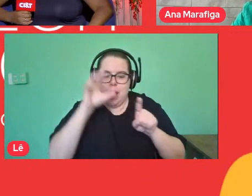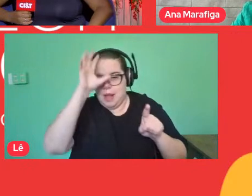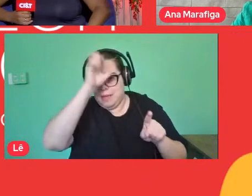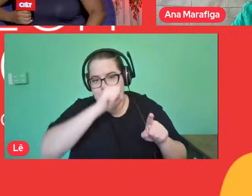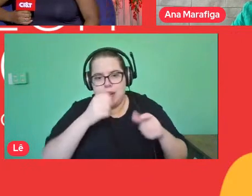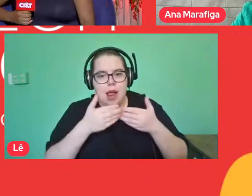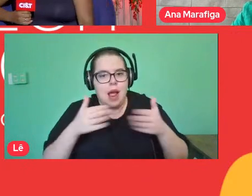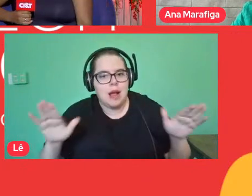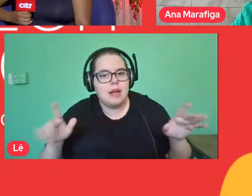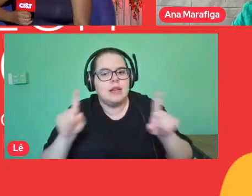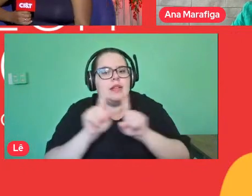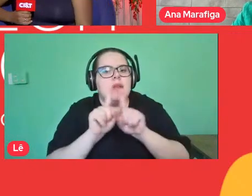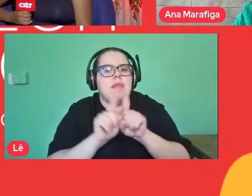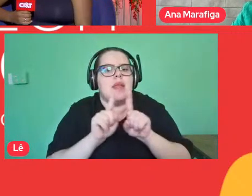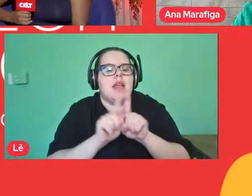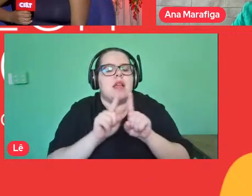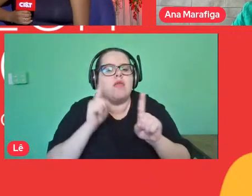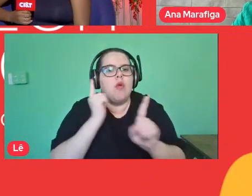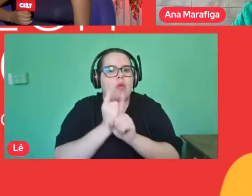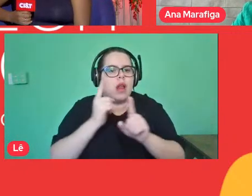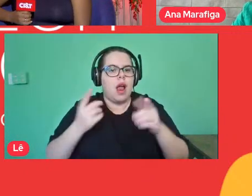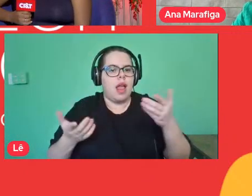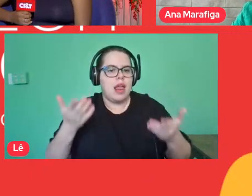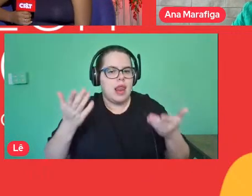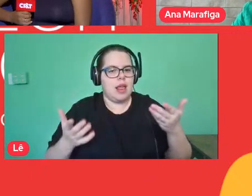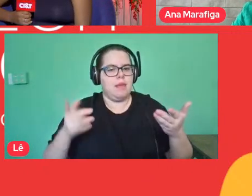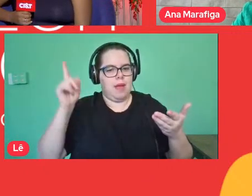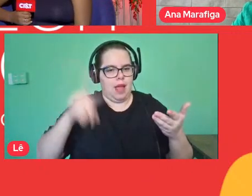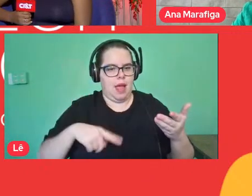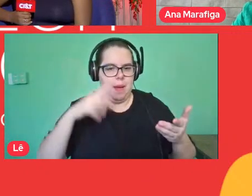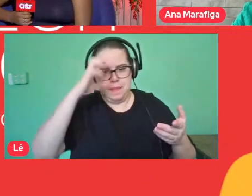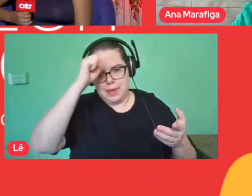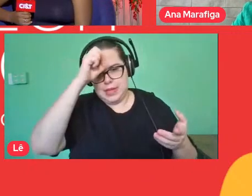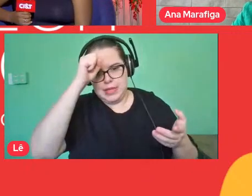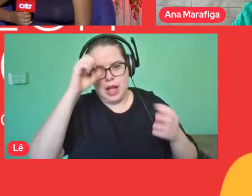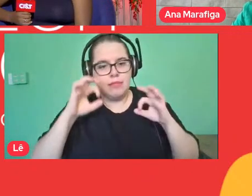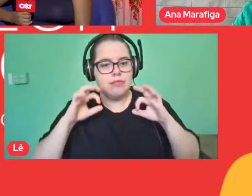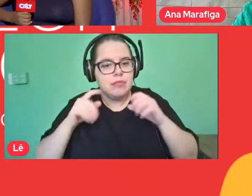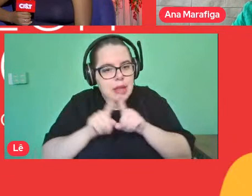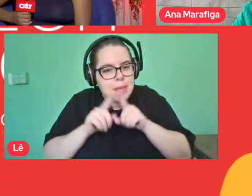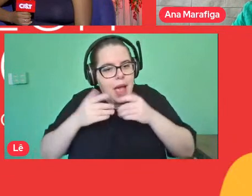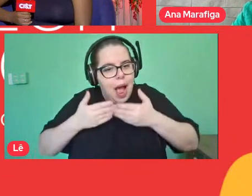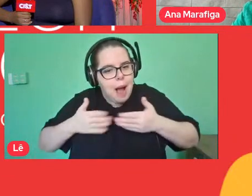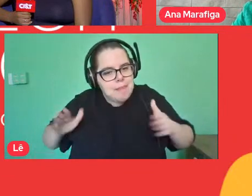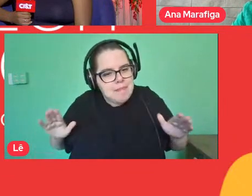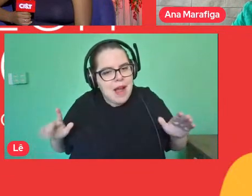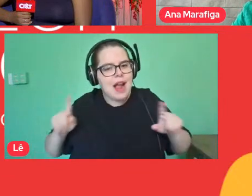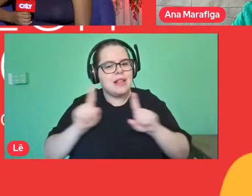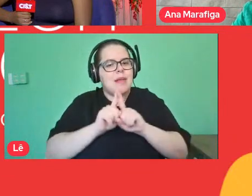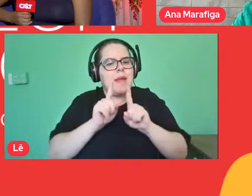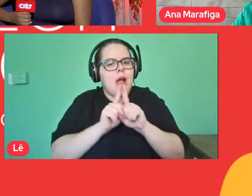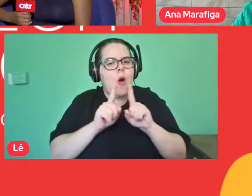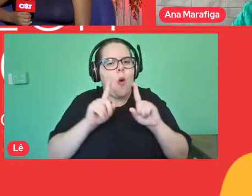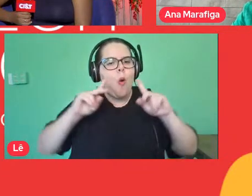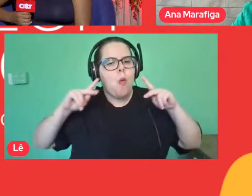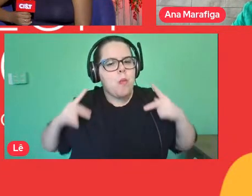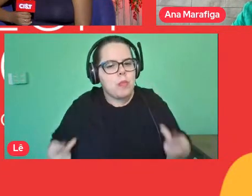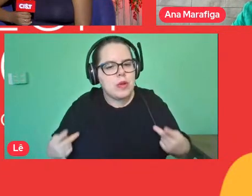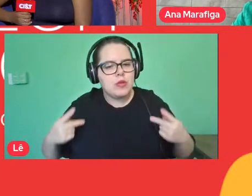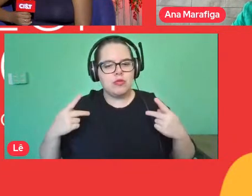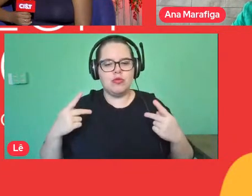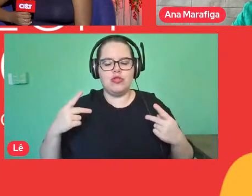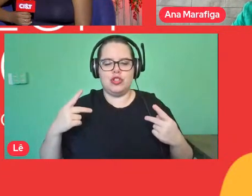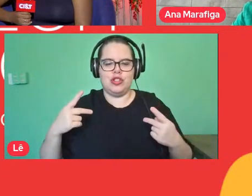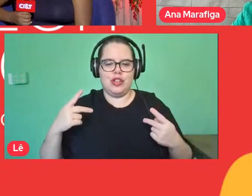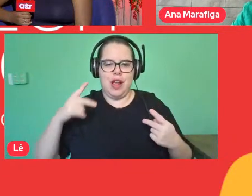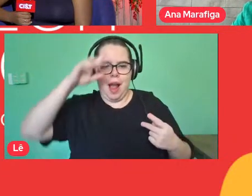o equilíbrio, achar um equilíbrio é um aprendizado contínuo, né? E estar aberto, né? Ser humilde para aprender a perceber, né?